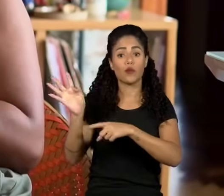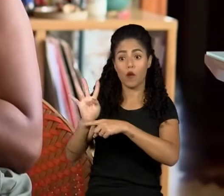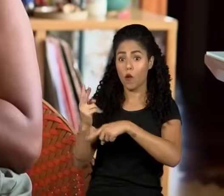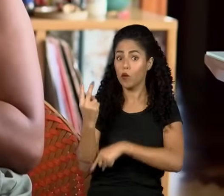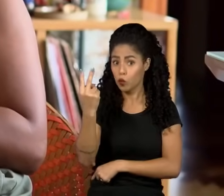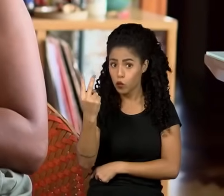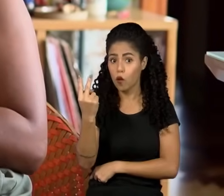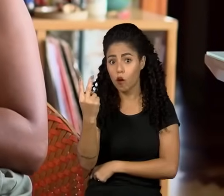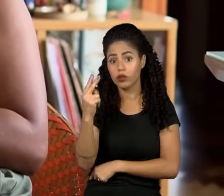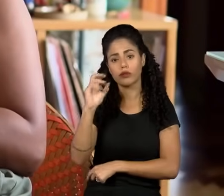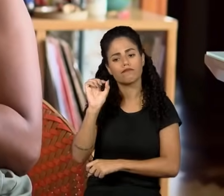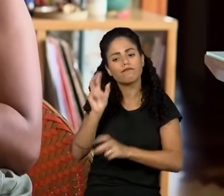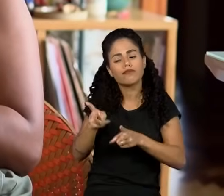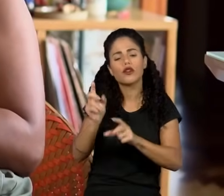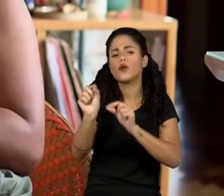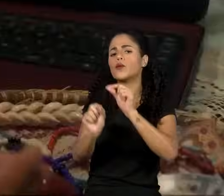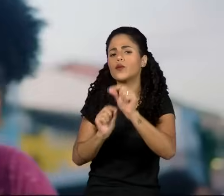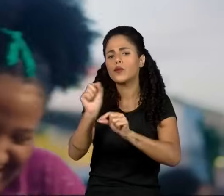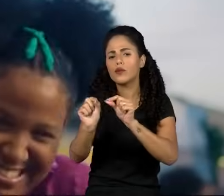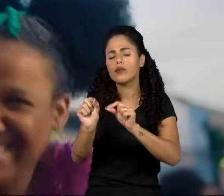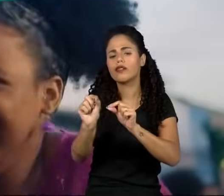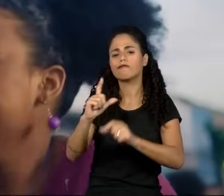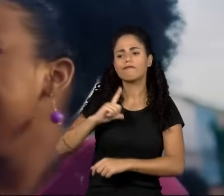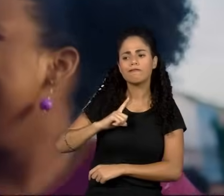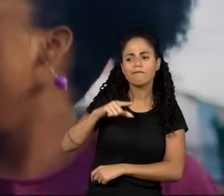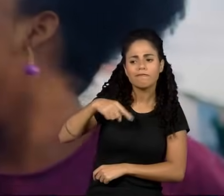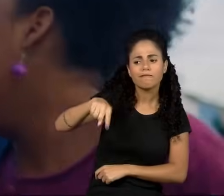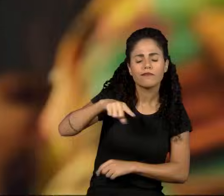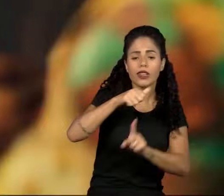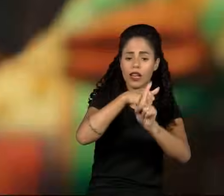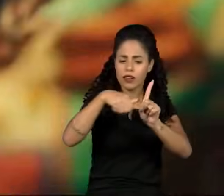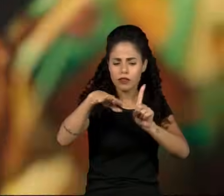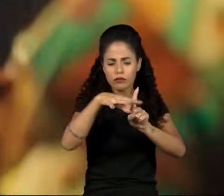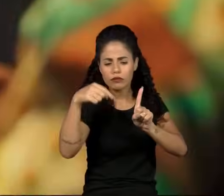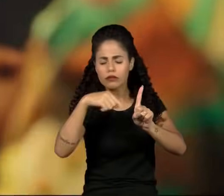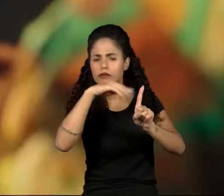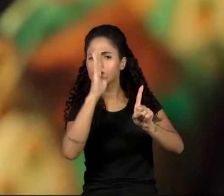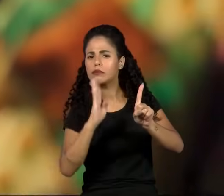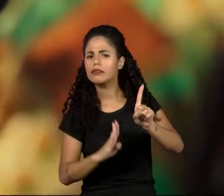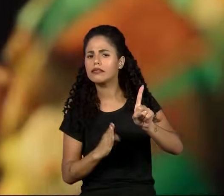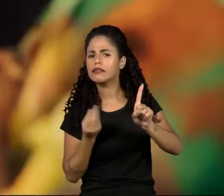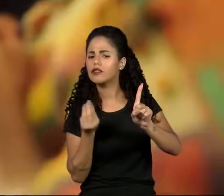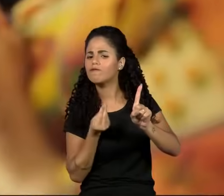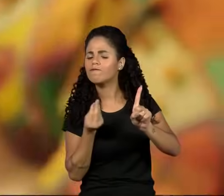era exatamente como a sociedade brasileira